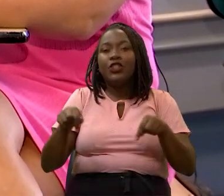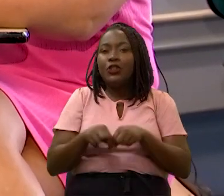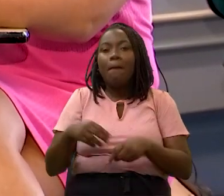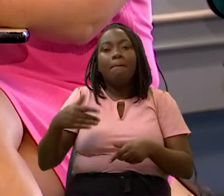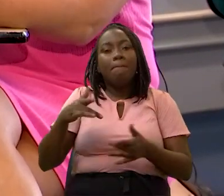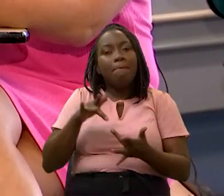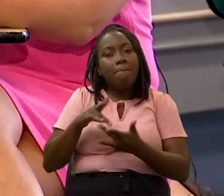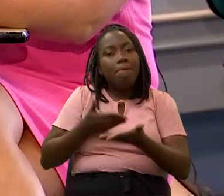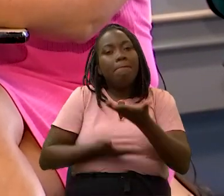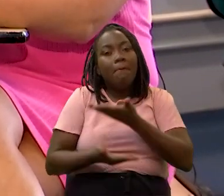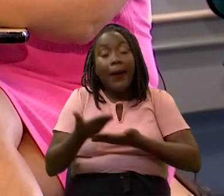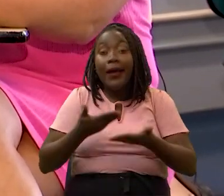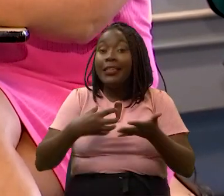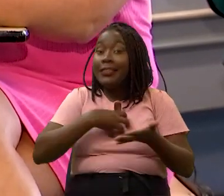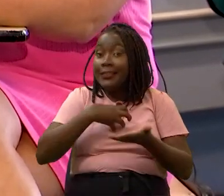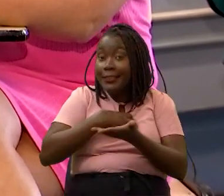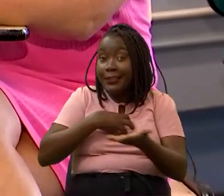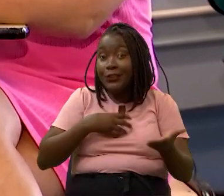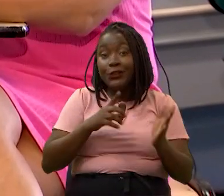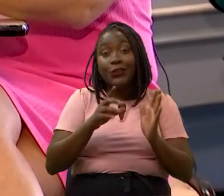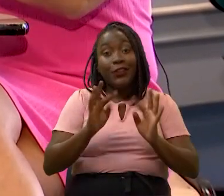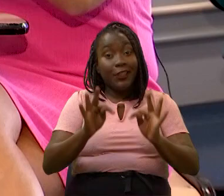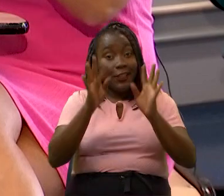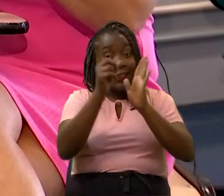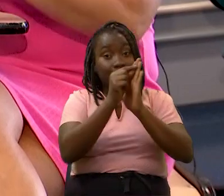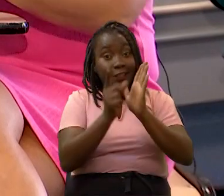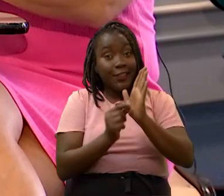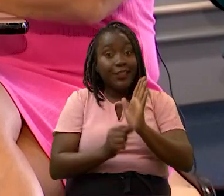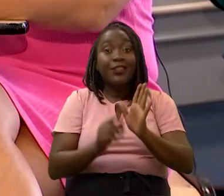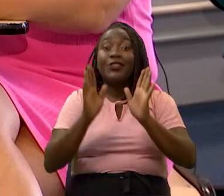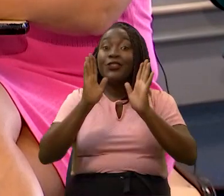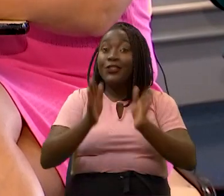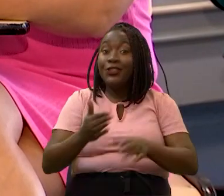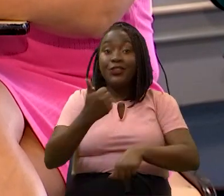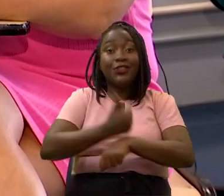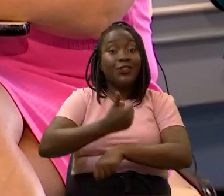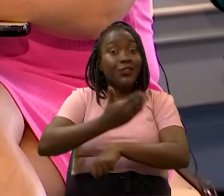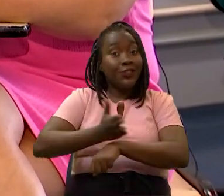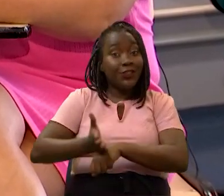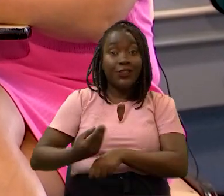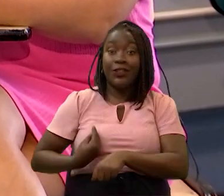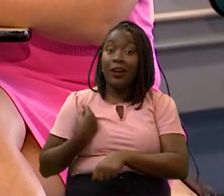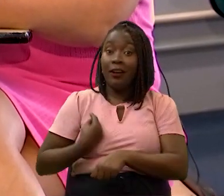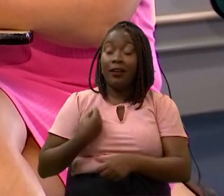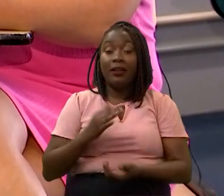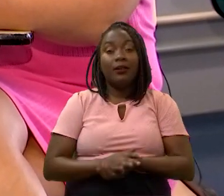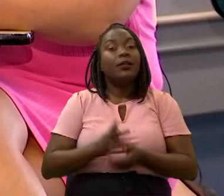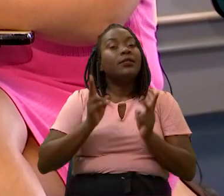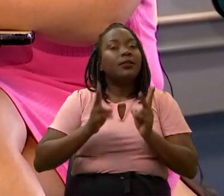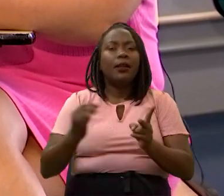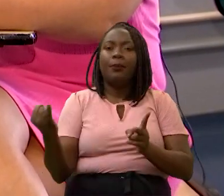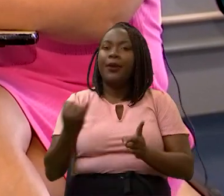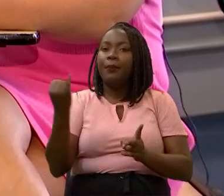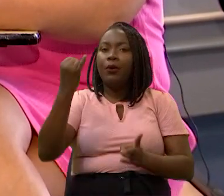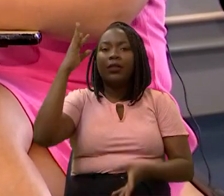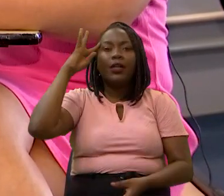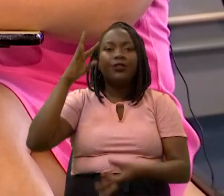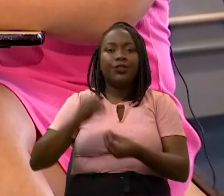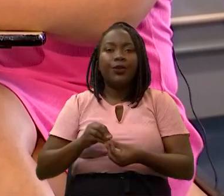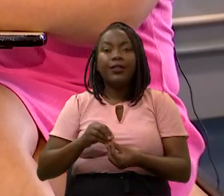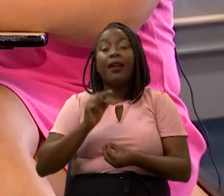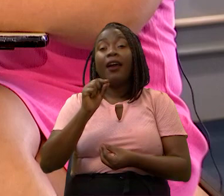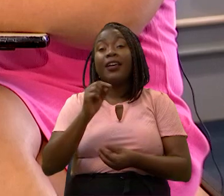espaço de vivência. E nesse sentido, as tecnologias digitais, elas já estão o tempo todo presentes. É sempre